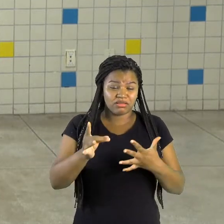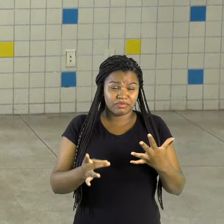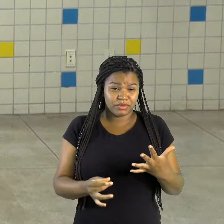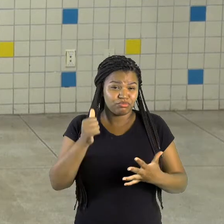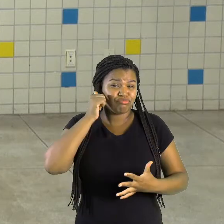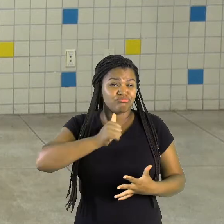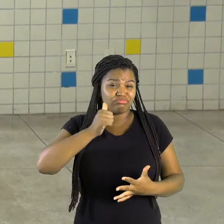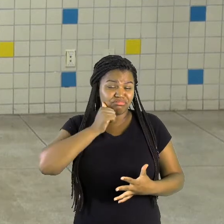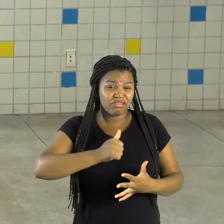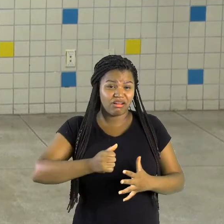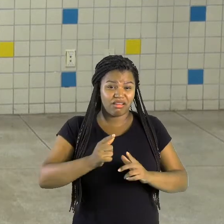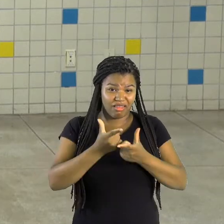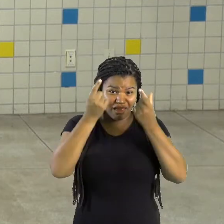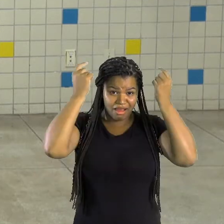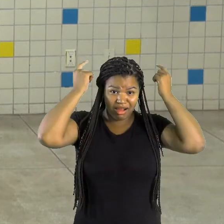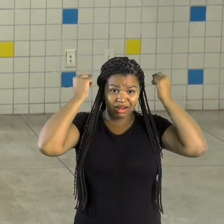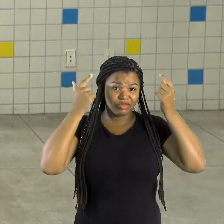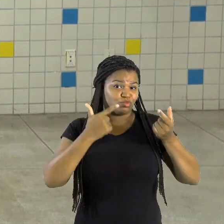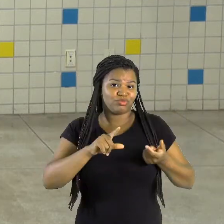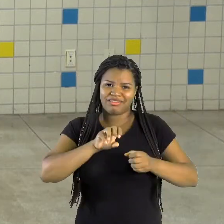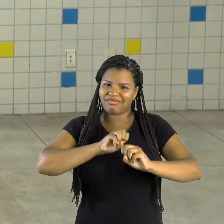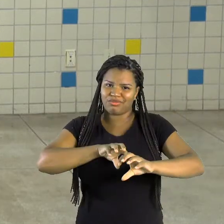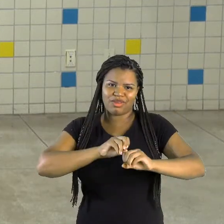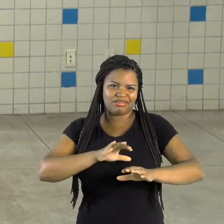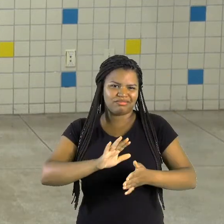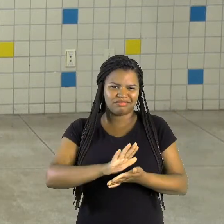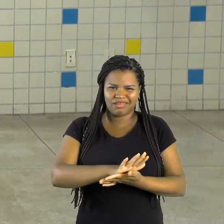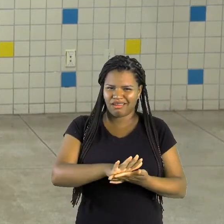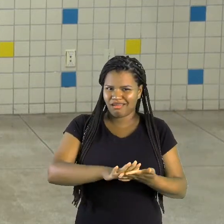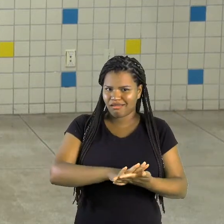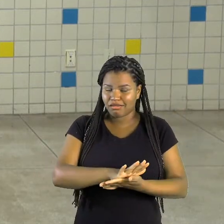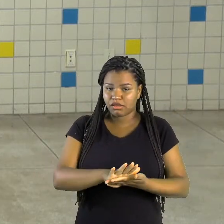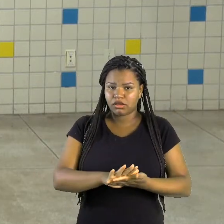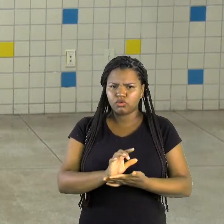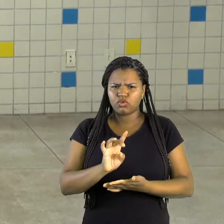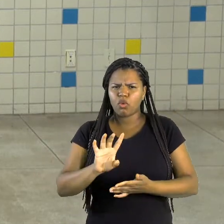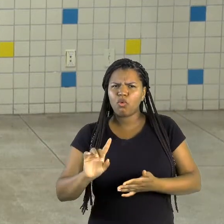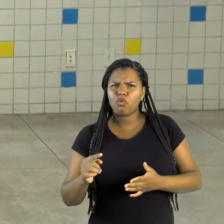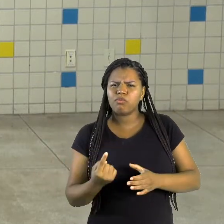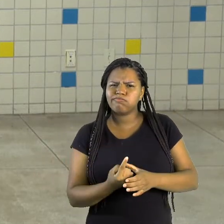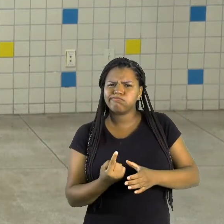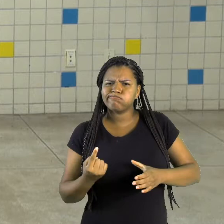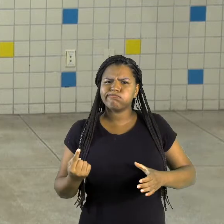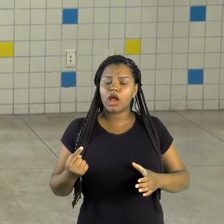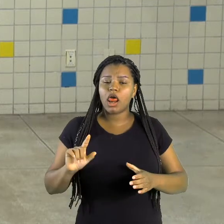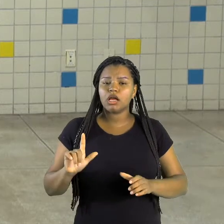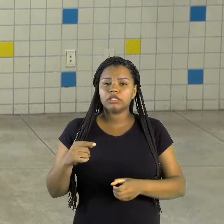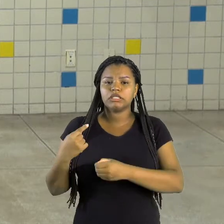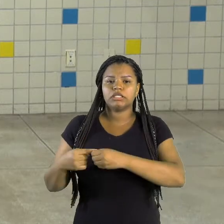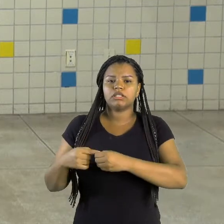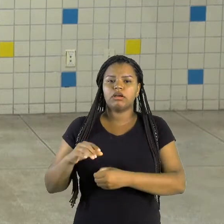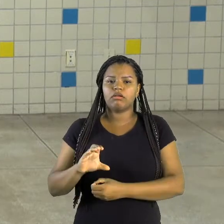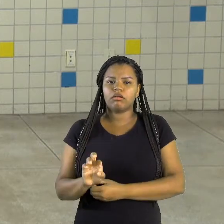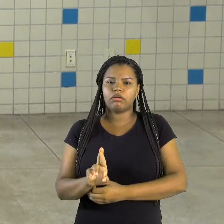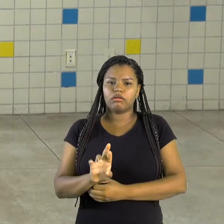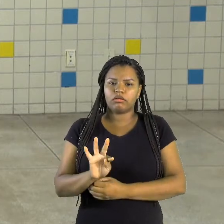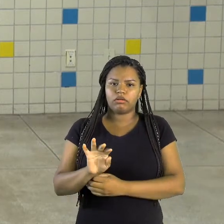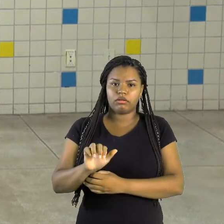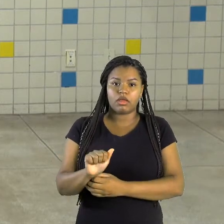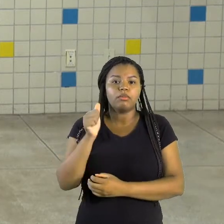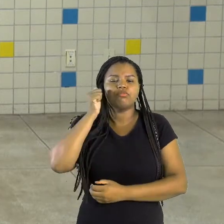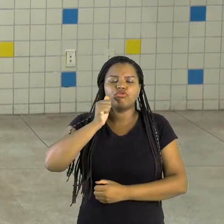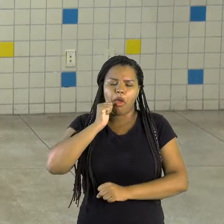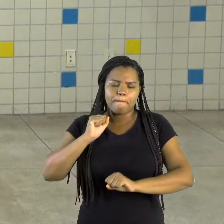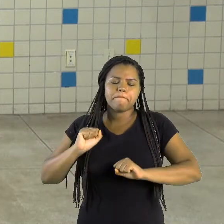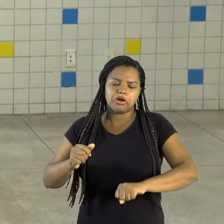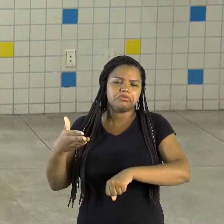Antiga não eram sequer educadas, com uma breve exceção na cidade de Creta, onde as mulheres podiam participar da